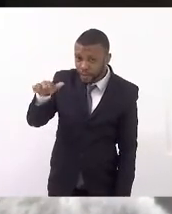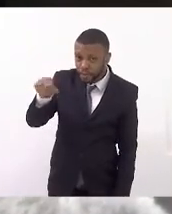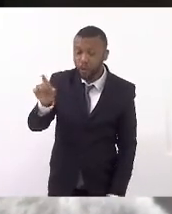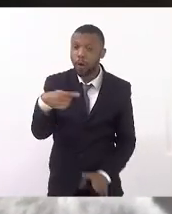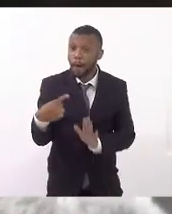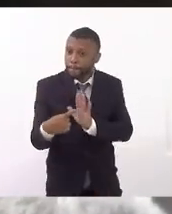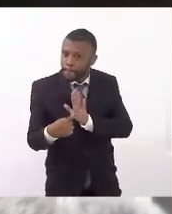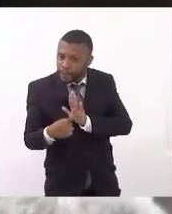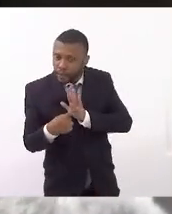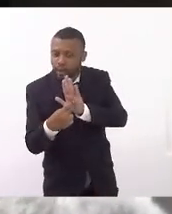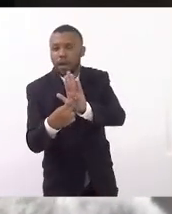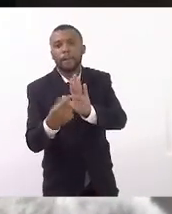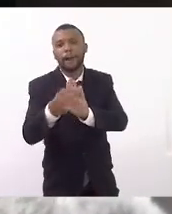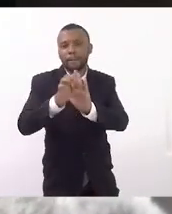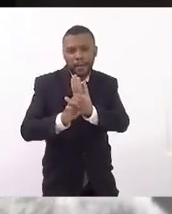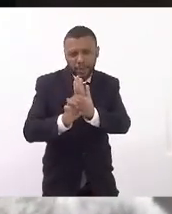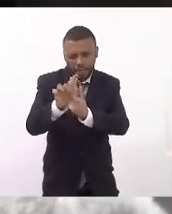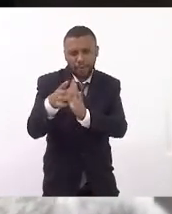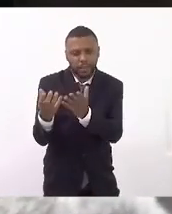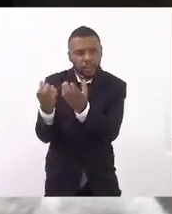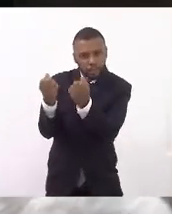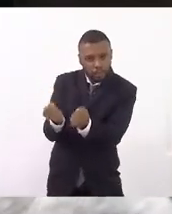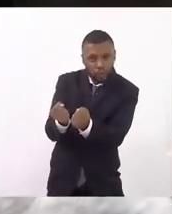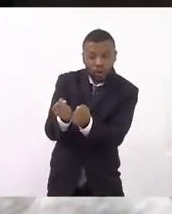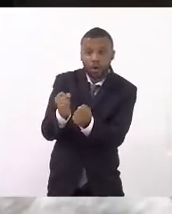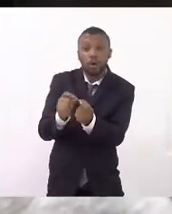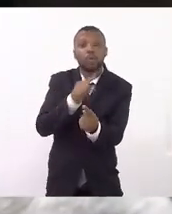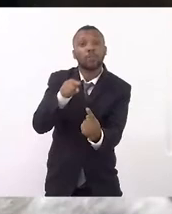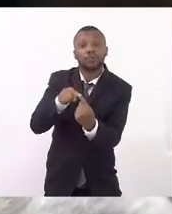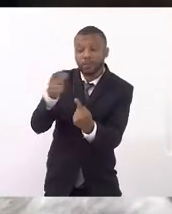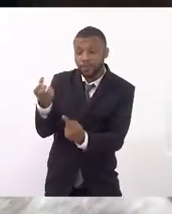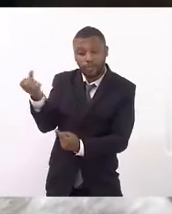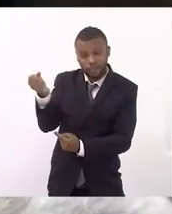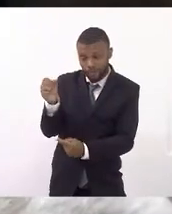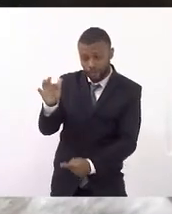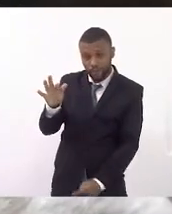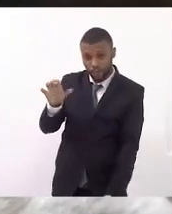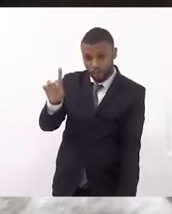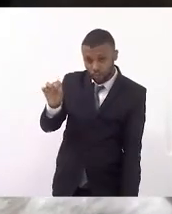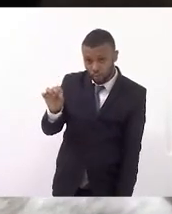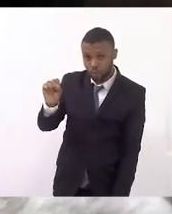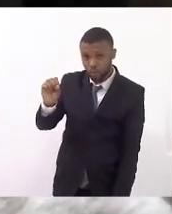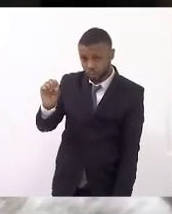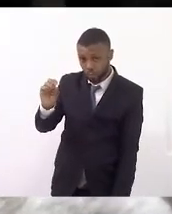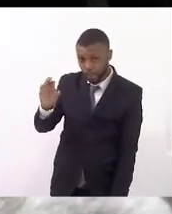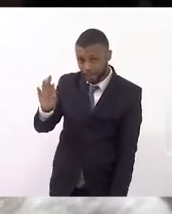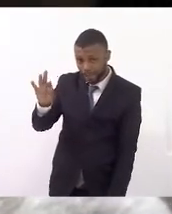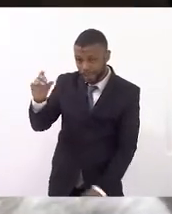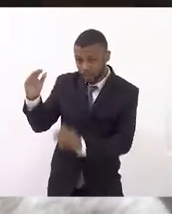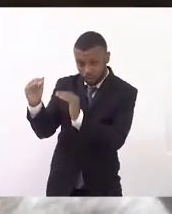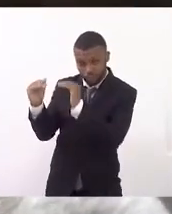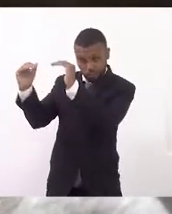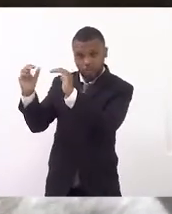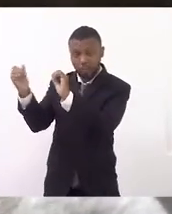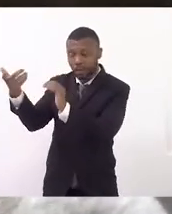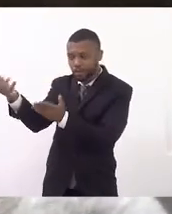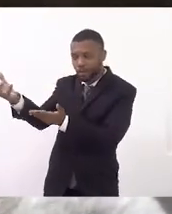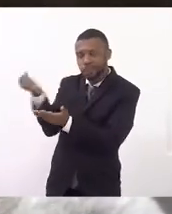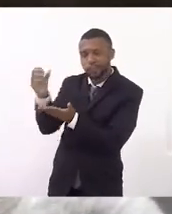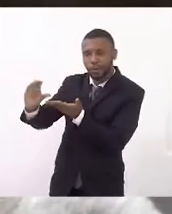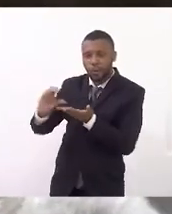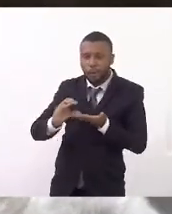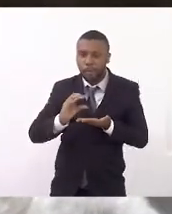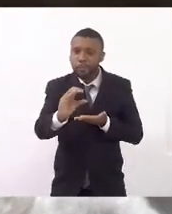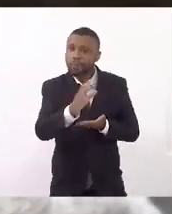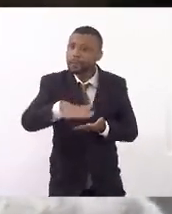Soberano pudesse financiar projetos estratégicos na área de ciência e tecnologia. E esse é o caso,